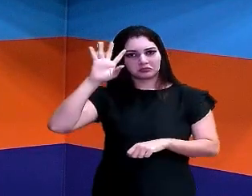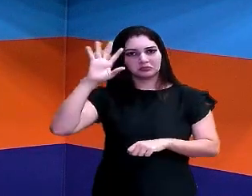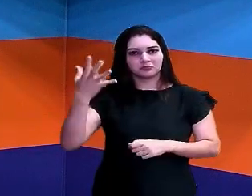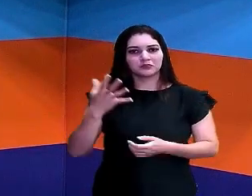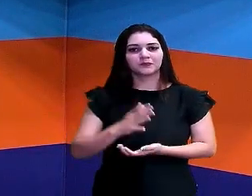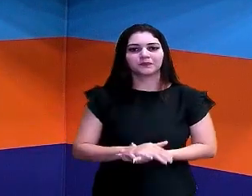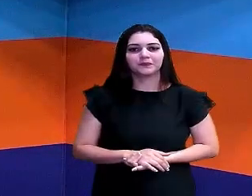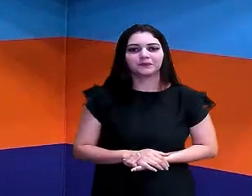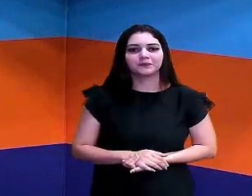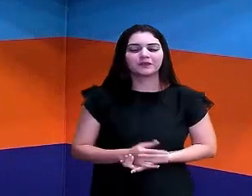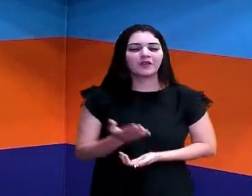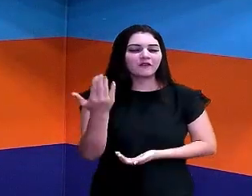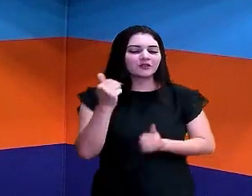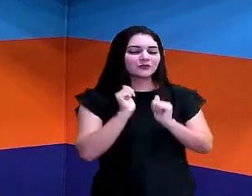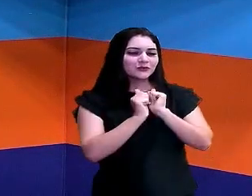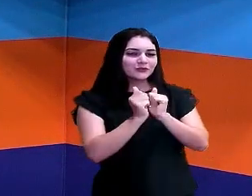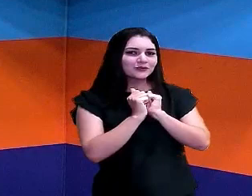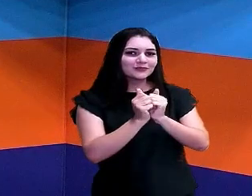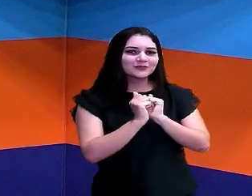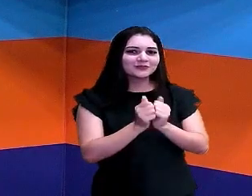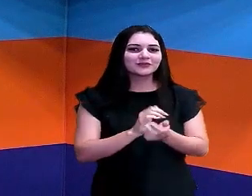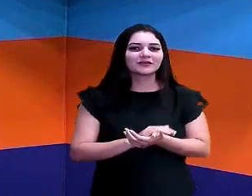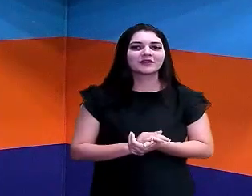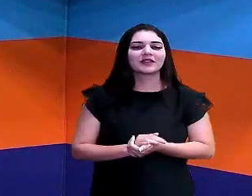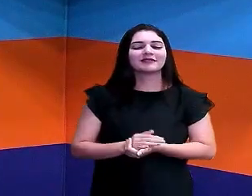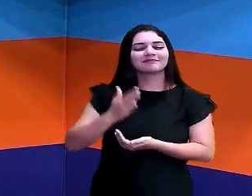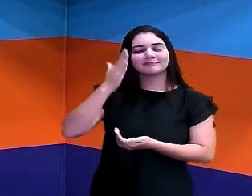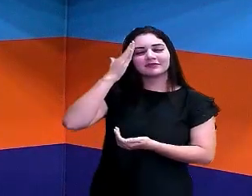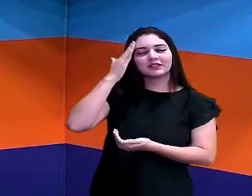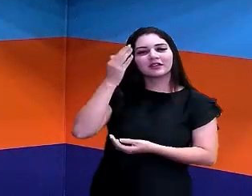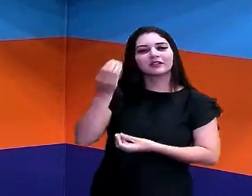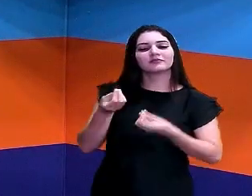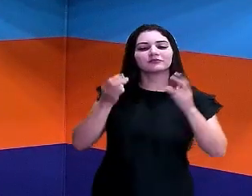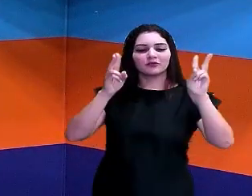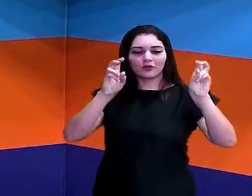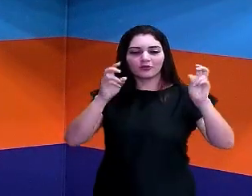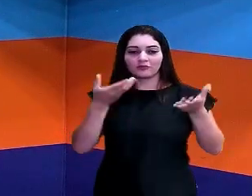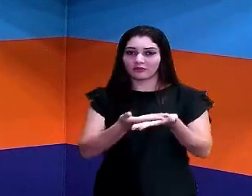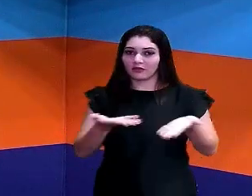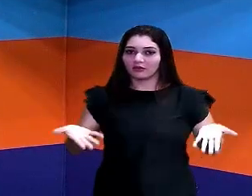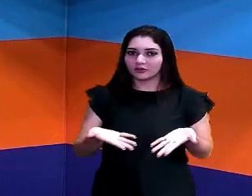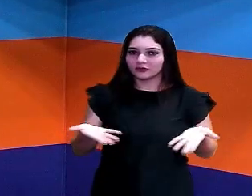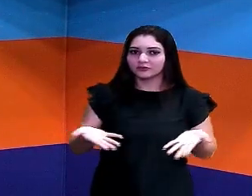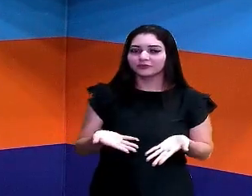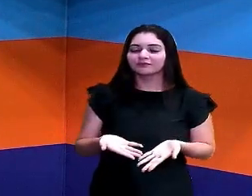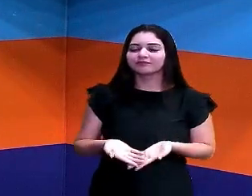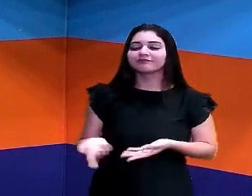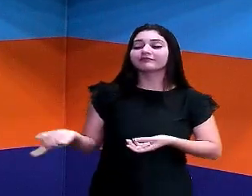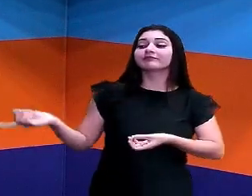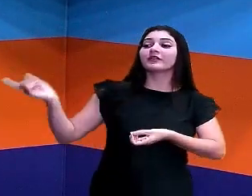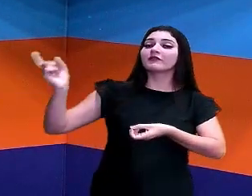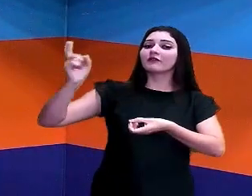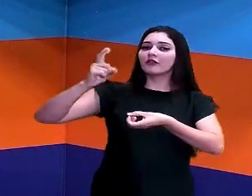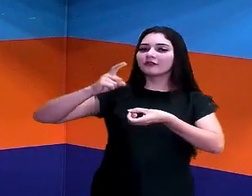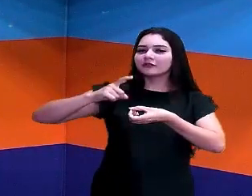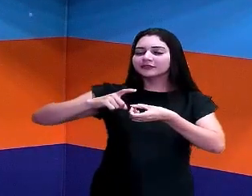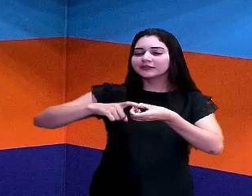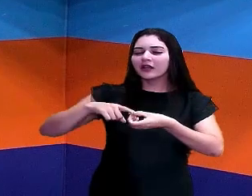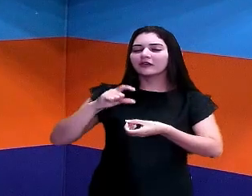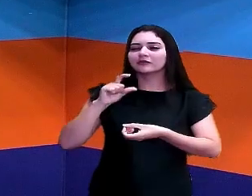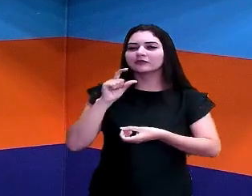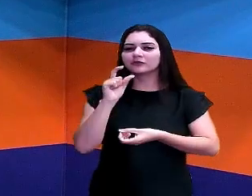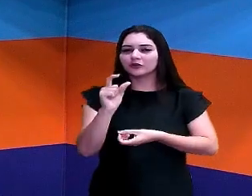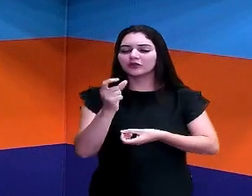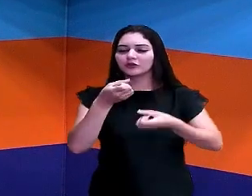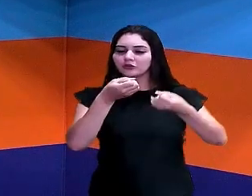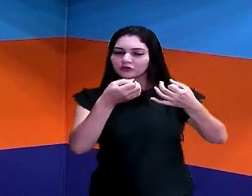Então, vem comigo, né, compreender o conteúdo da aula de hoje. Retomando um pouquinho do que a gente